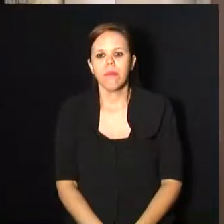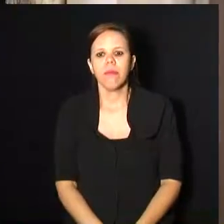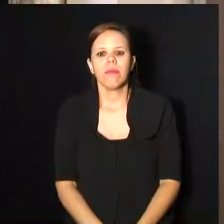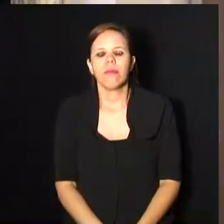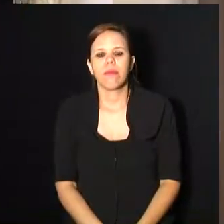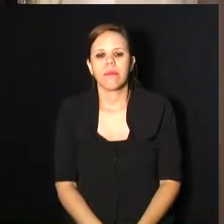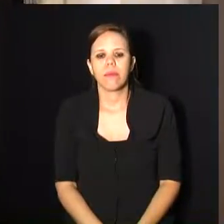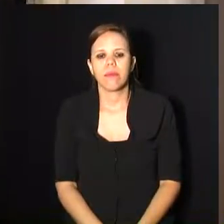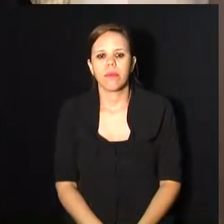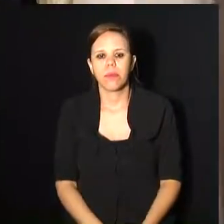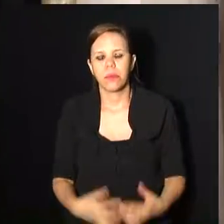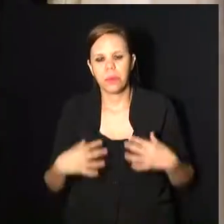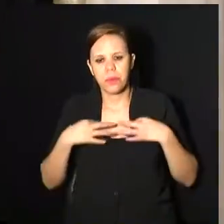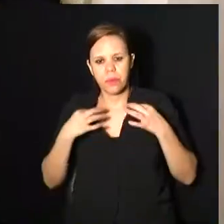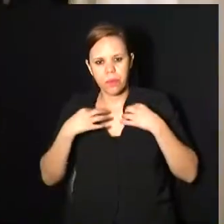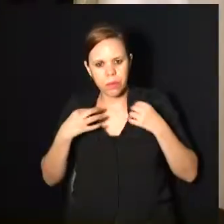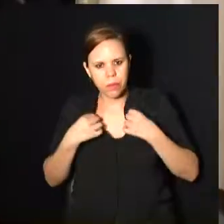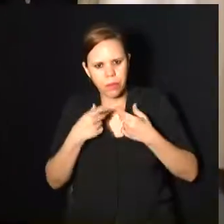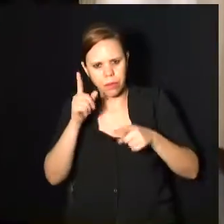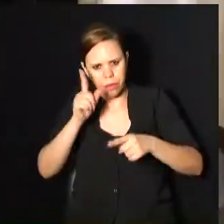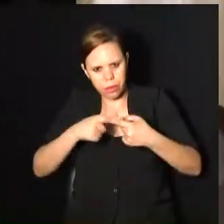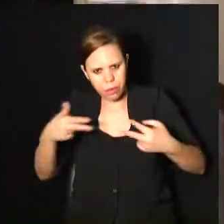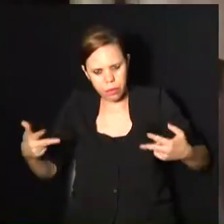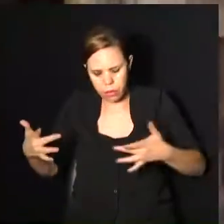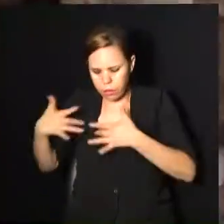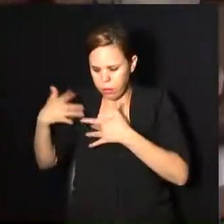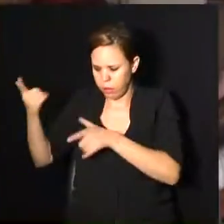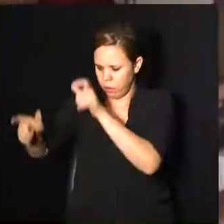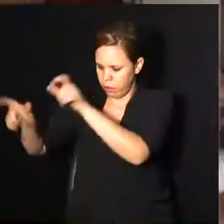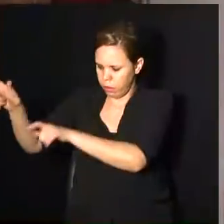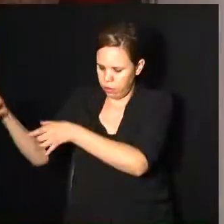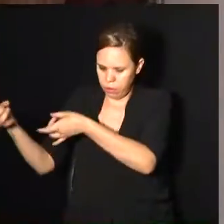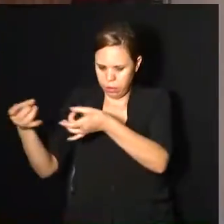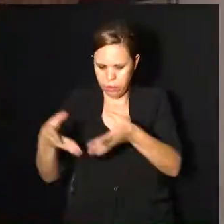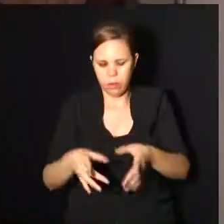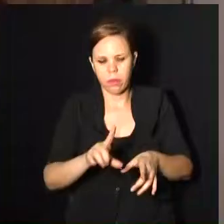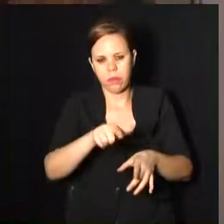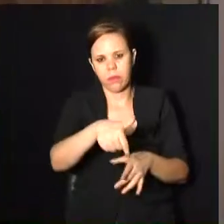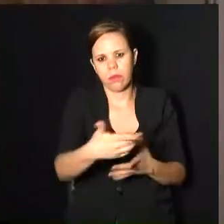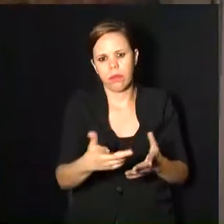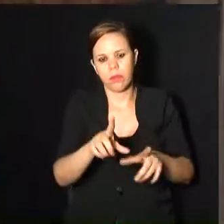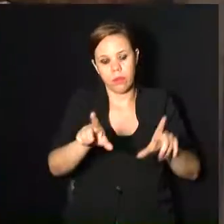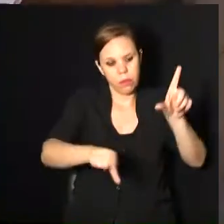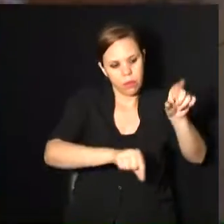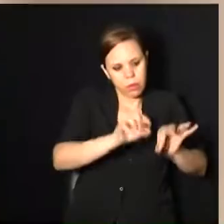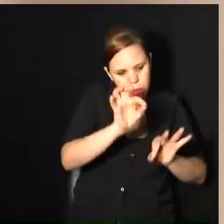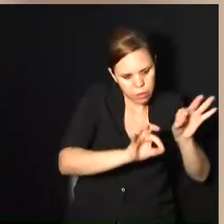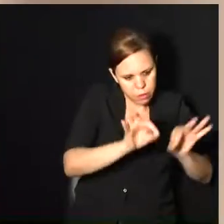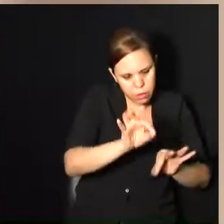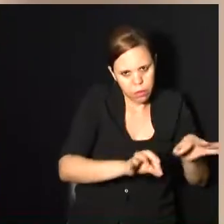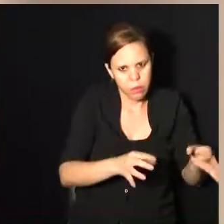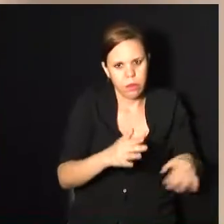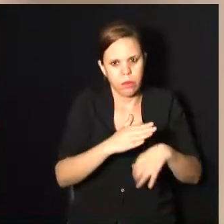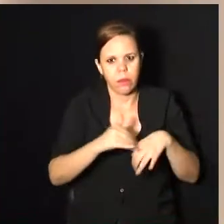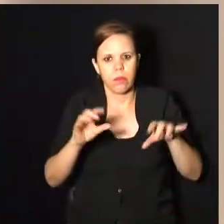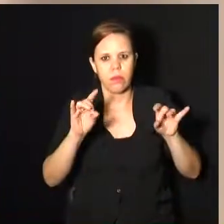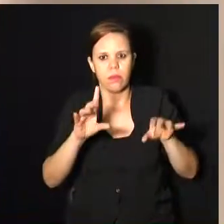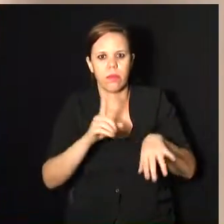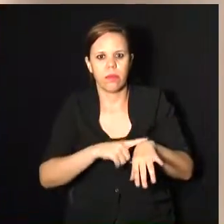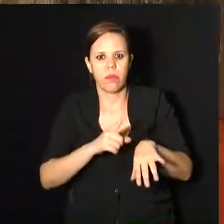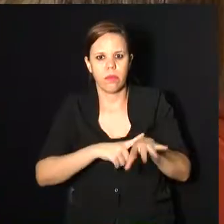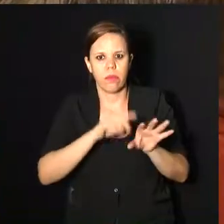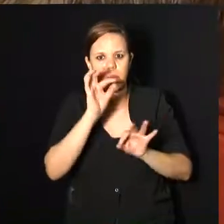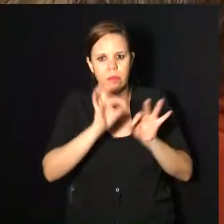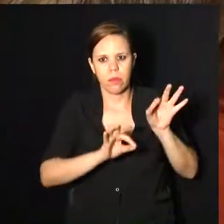As roupas e os acessórios chegam por meio de doação. Tudo é selecionado com muito carinho. E na hora de montar o